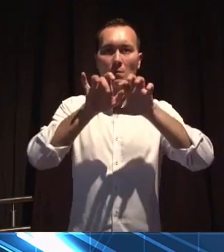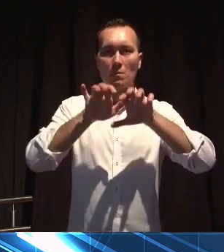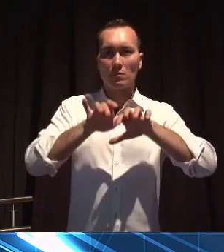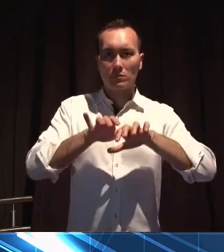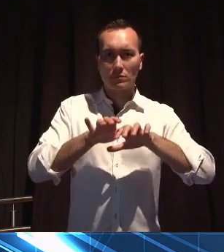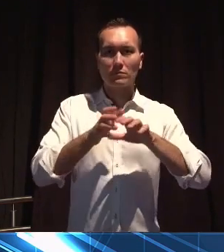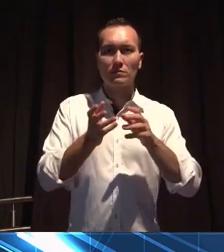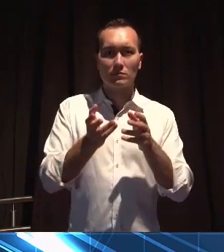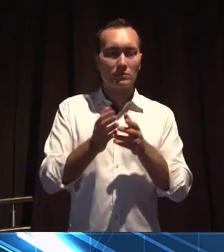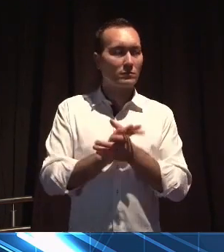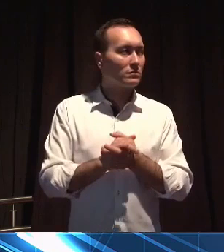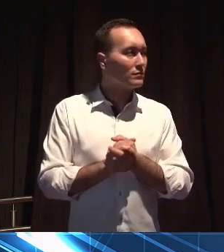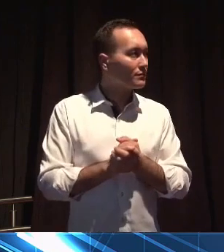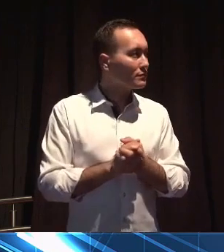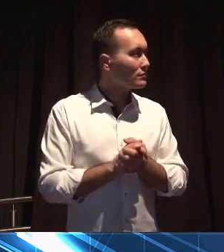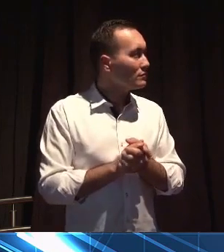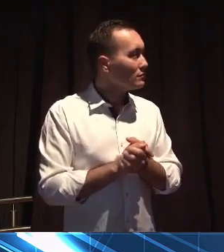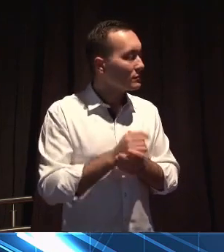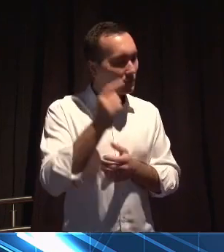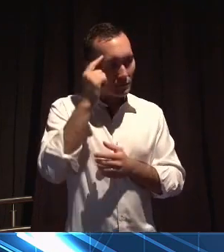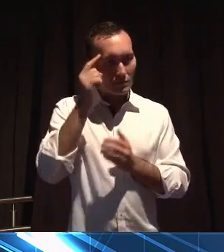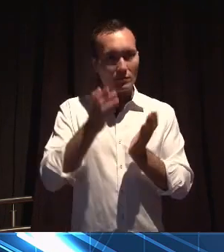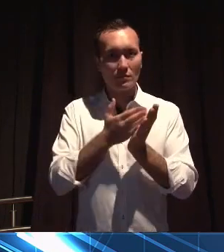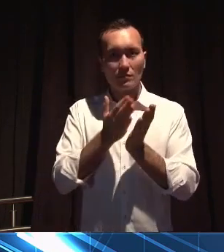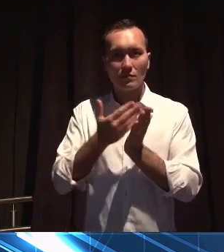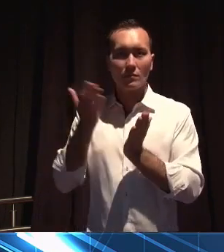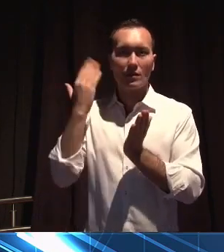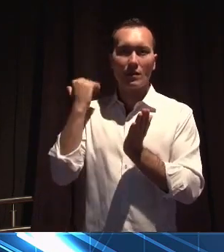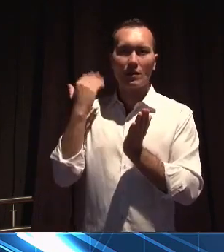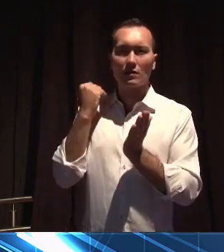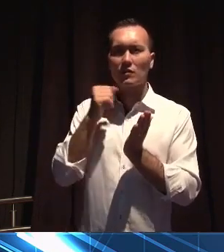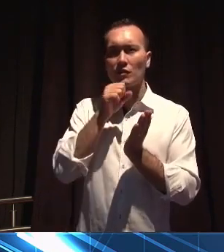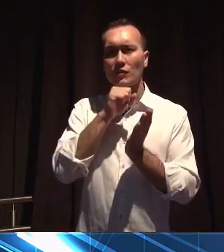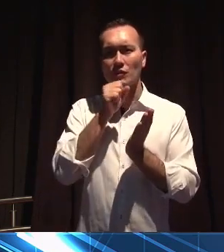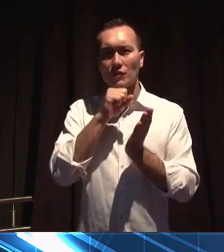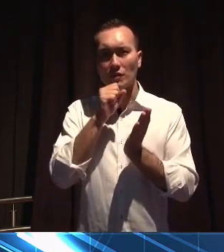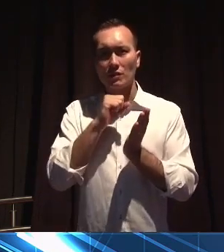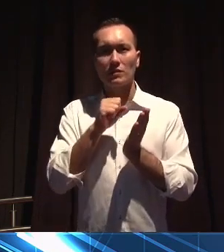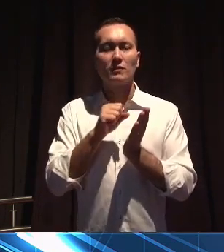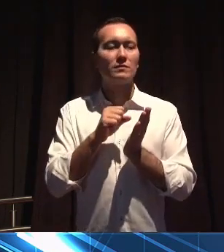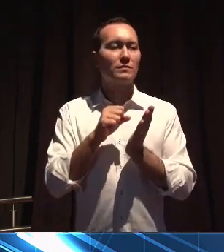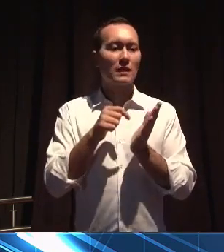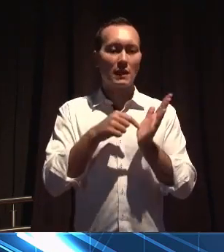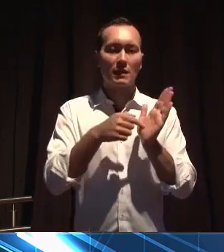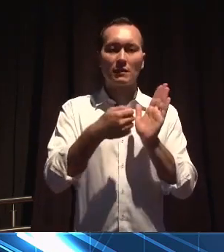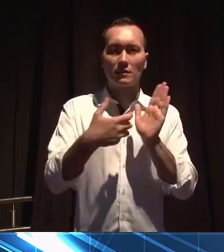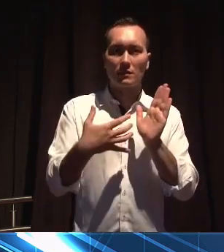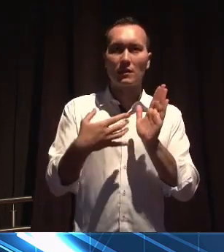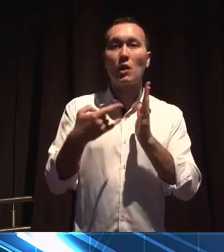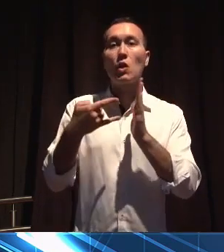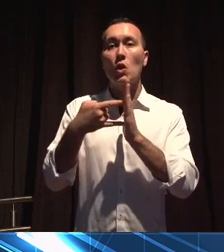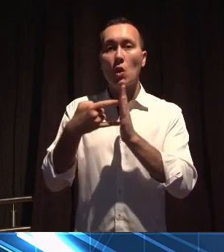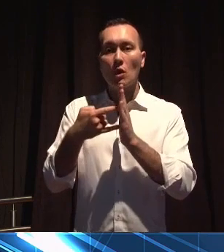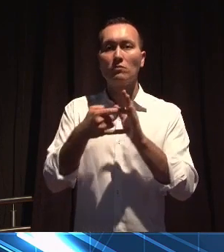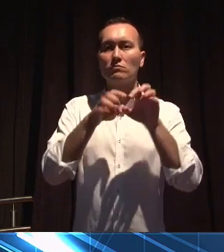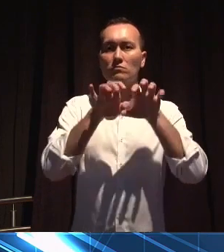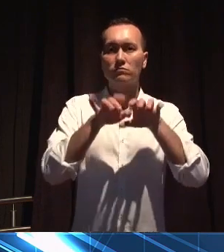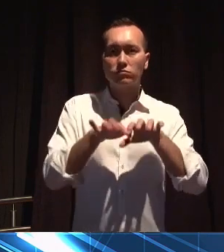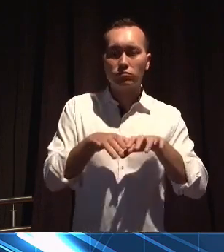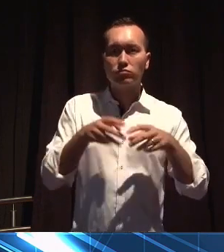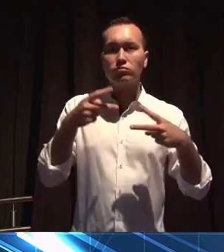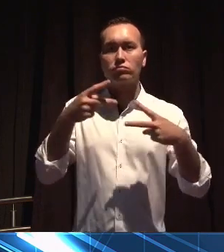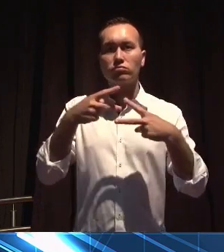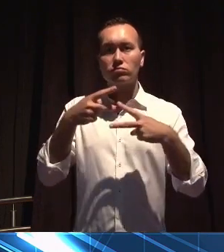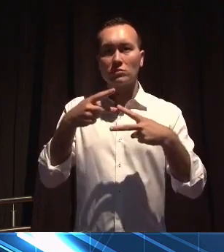o design patterns aquele livro antigo da Gangue dos quatro e tal ele fala Programe para interface não para a implementação